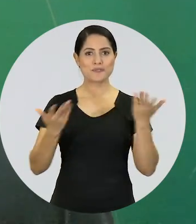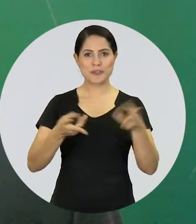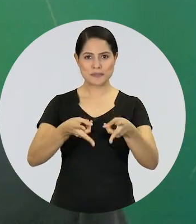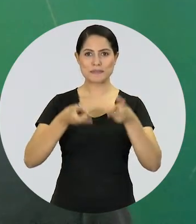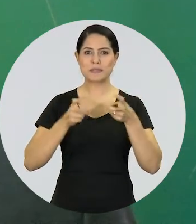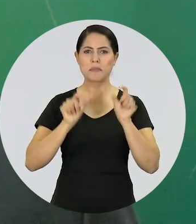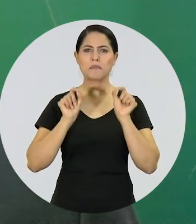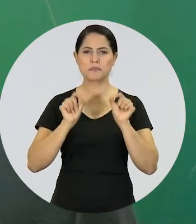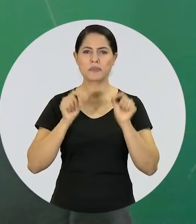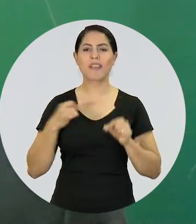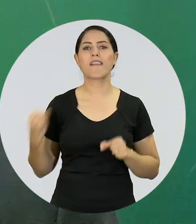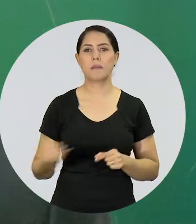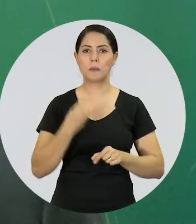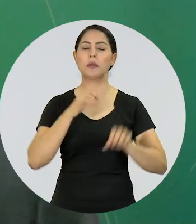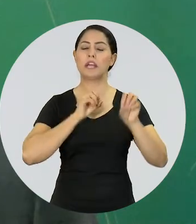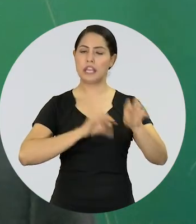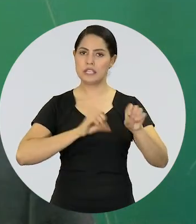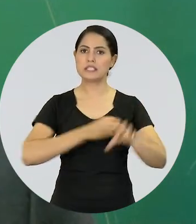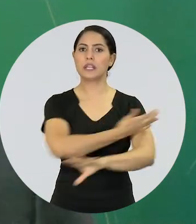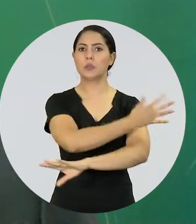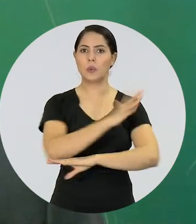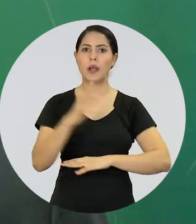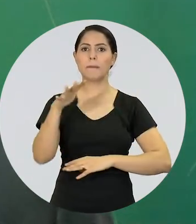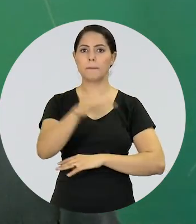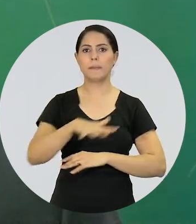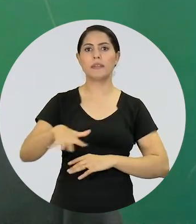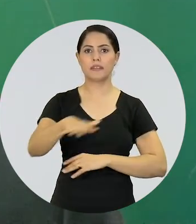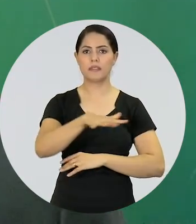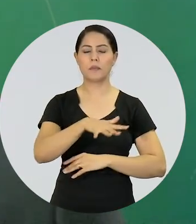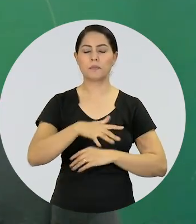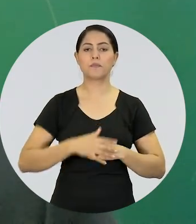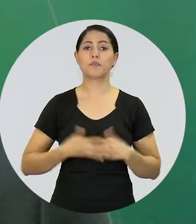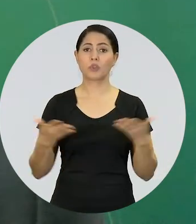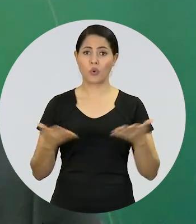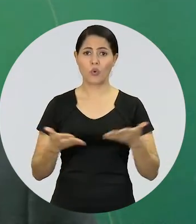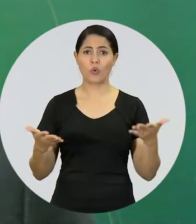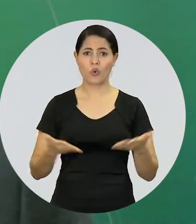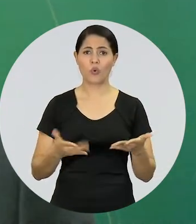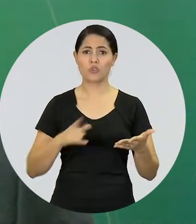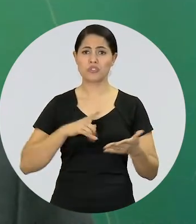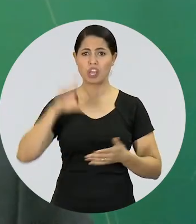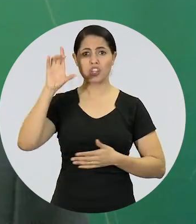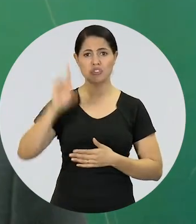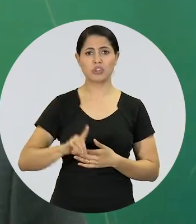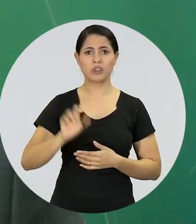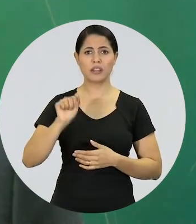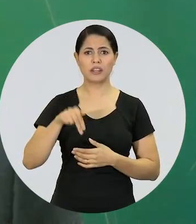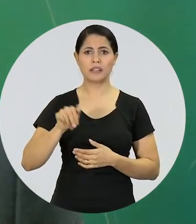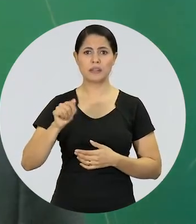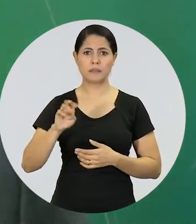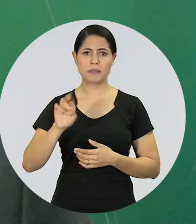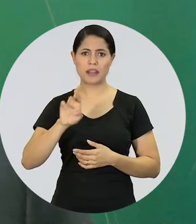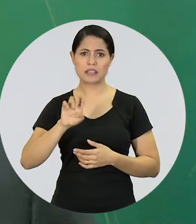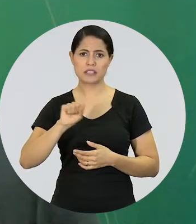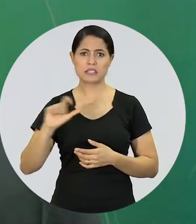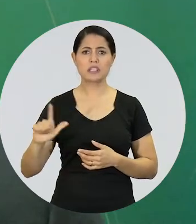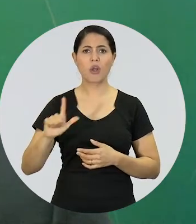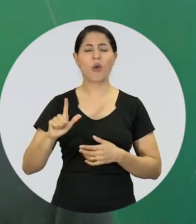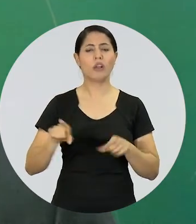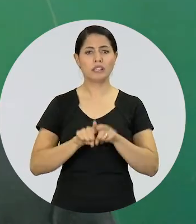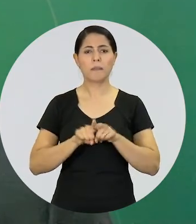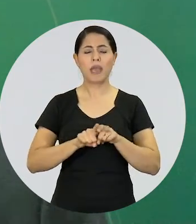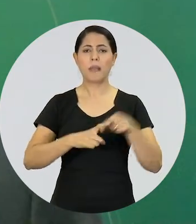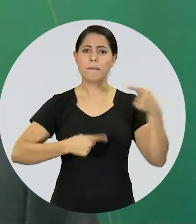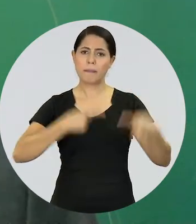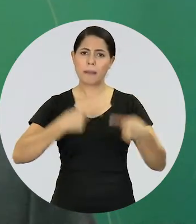está interligado com a educação ambiental. É uma grande bandeira que a ANAMA Brasil está trazendo e, através da nossa diretoria, há também